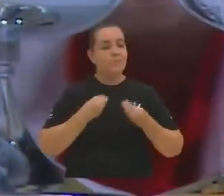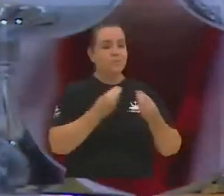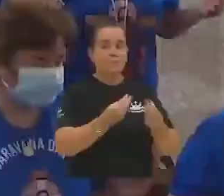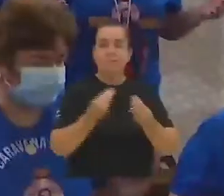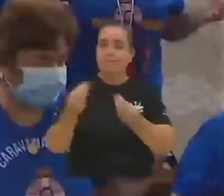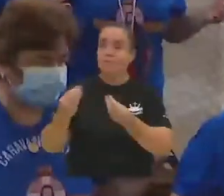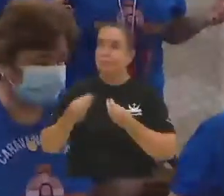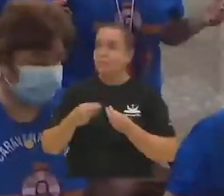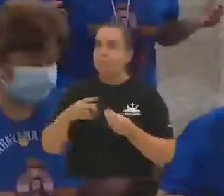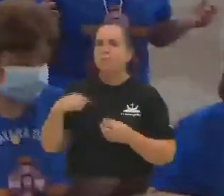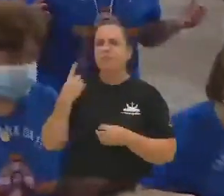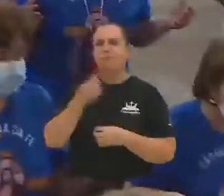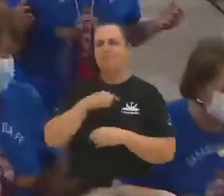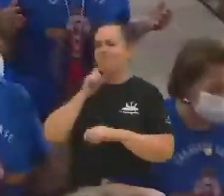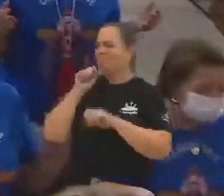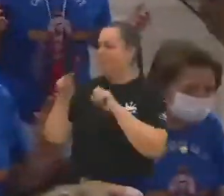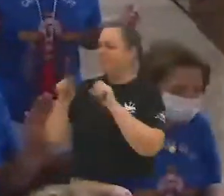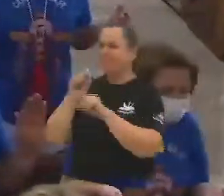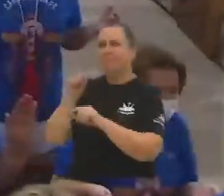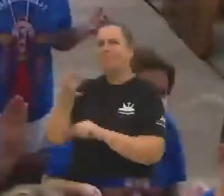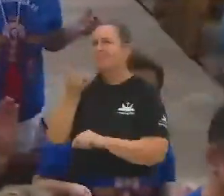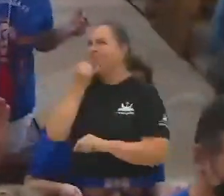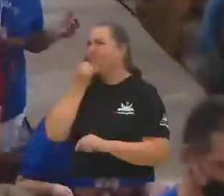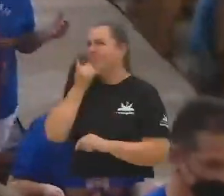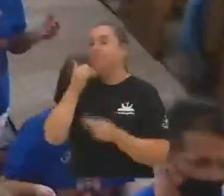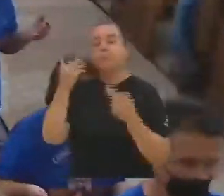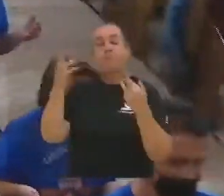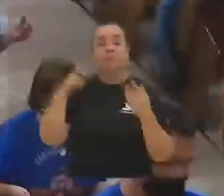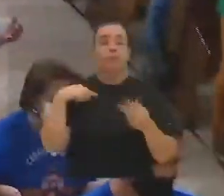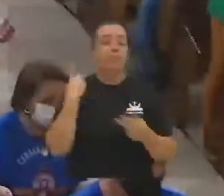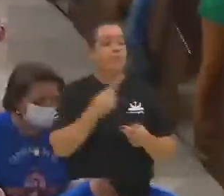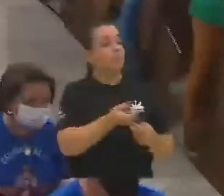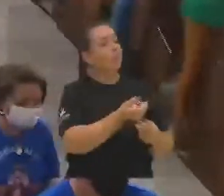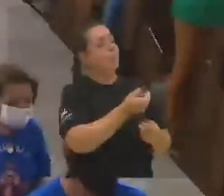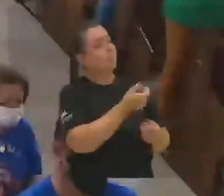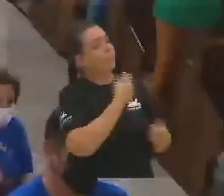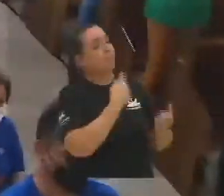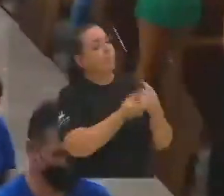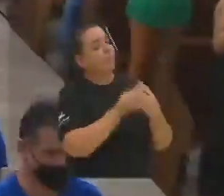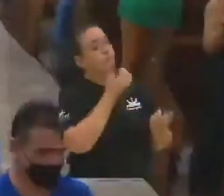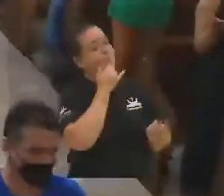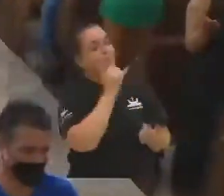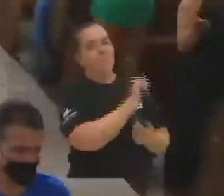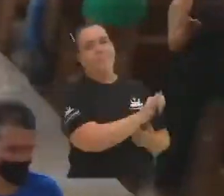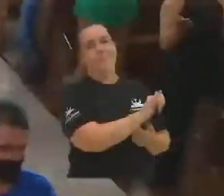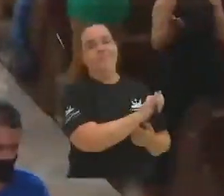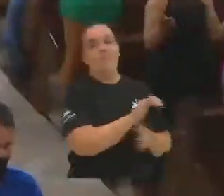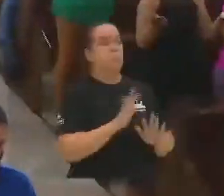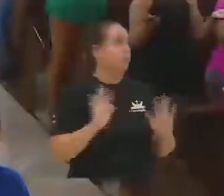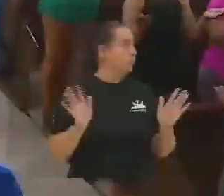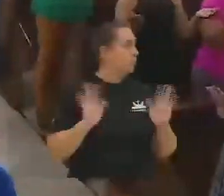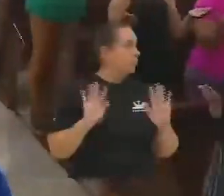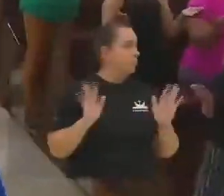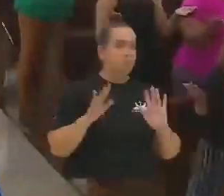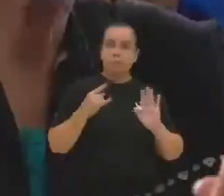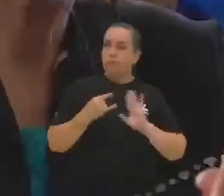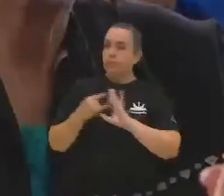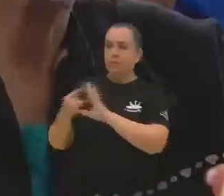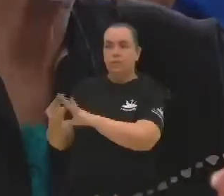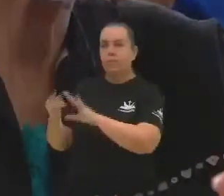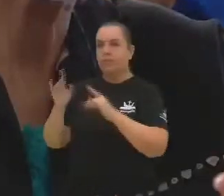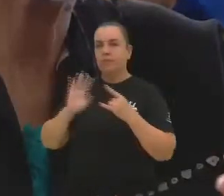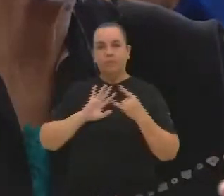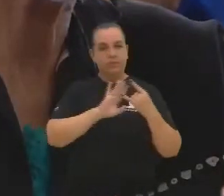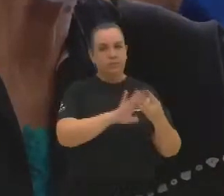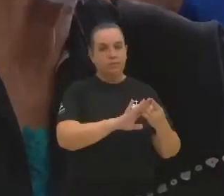hoje, perdoai-nos as nossas ofensas, assim como nós perdoamos a quem nos tem ofendido.